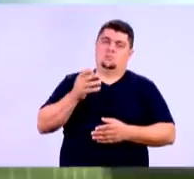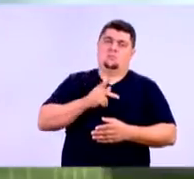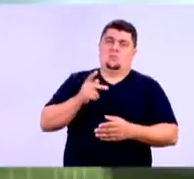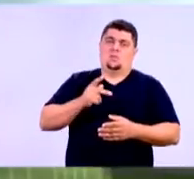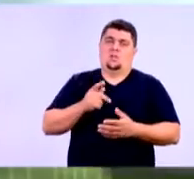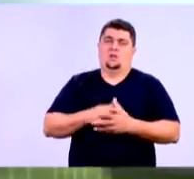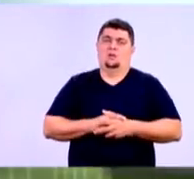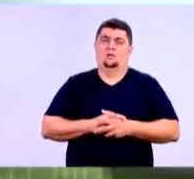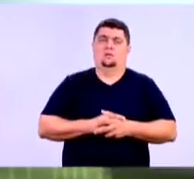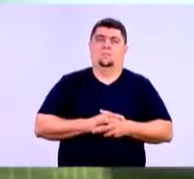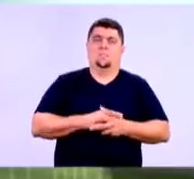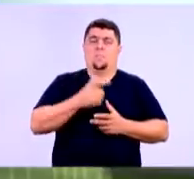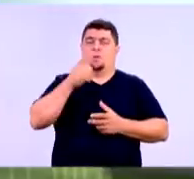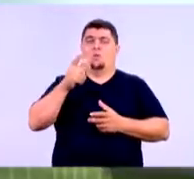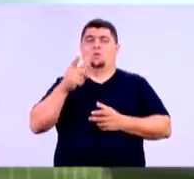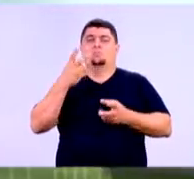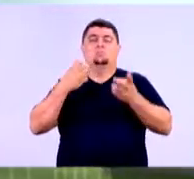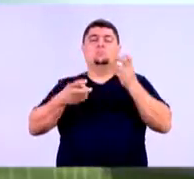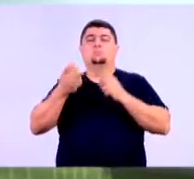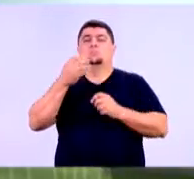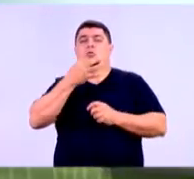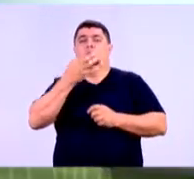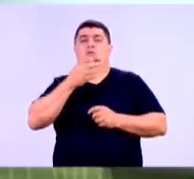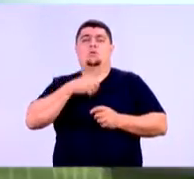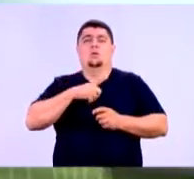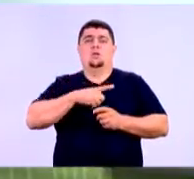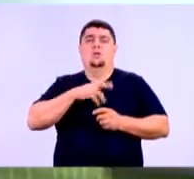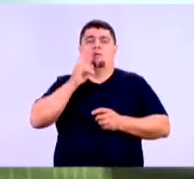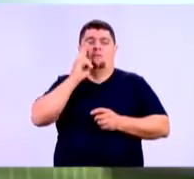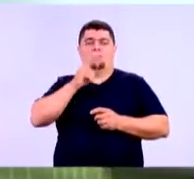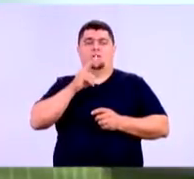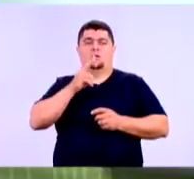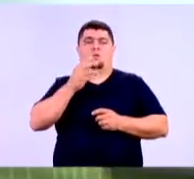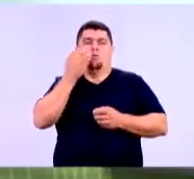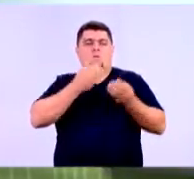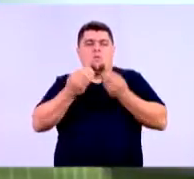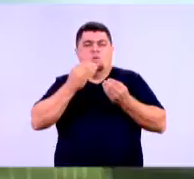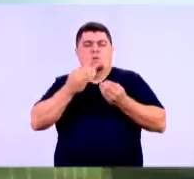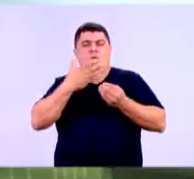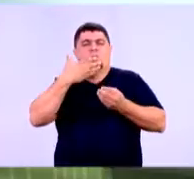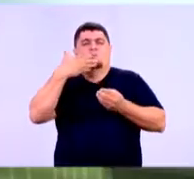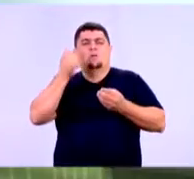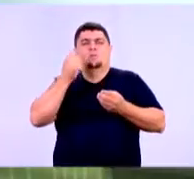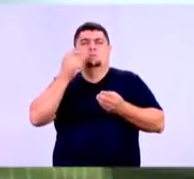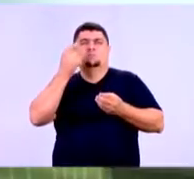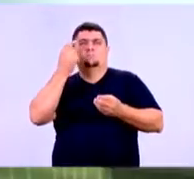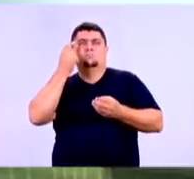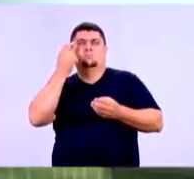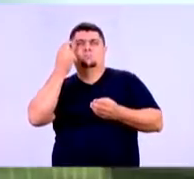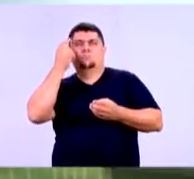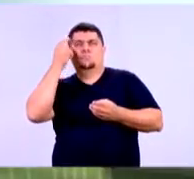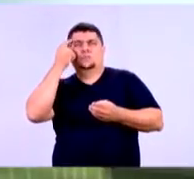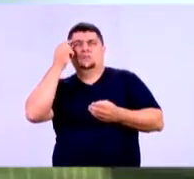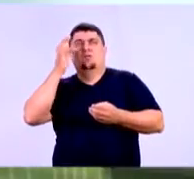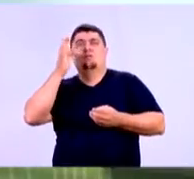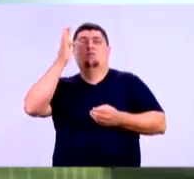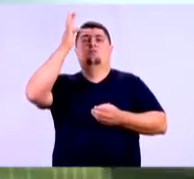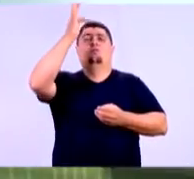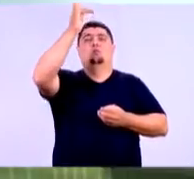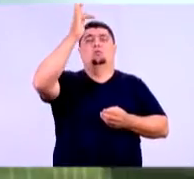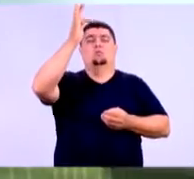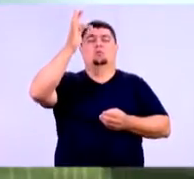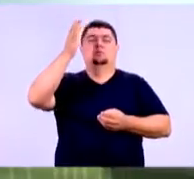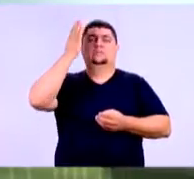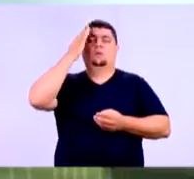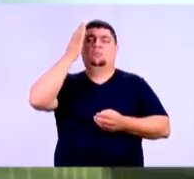maneira de encarar isso é melhorar, enxergar como uma maneira de melhorar a sua habilidade de prever o futuro. Então, gerenciar risco